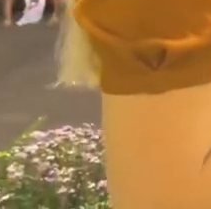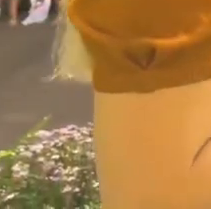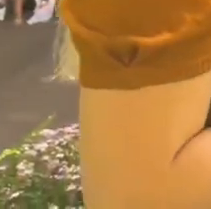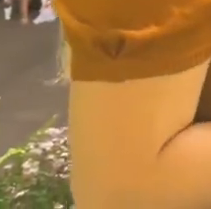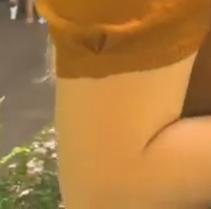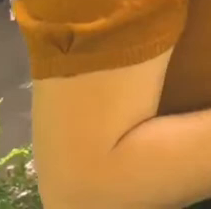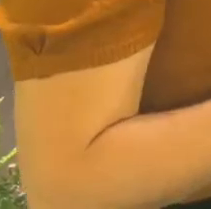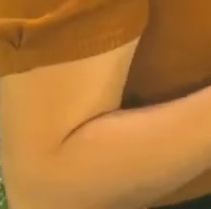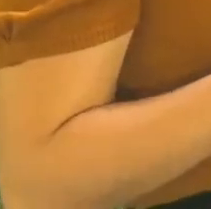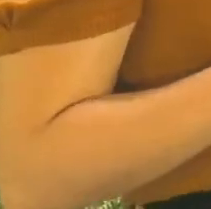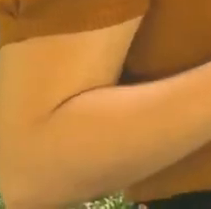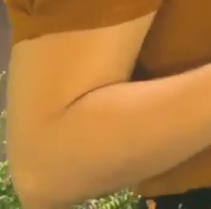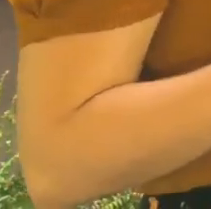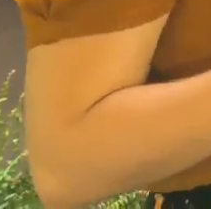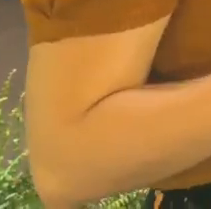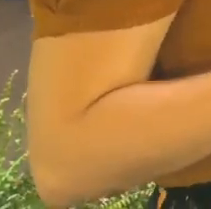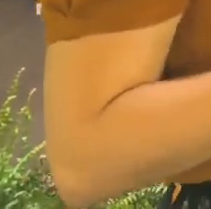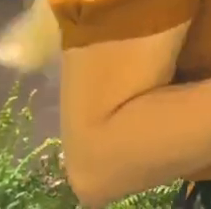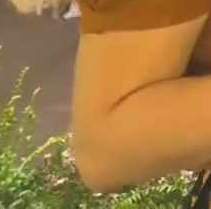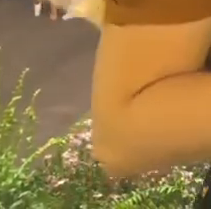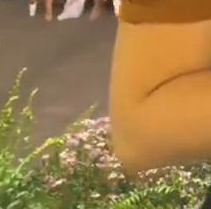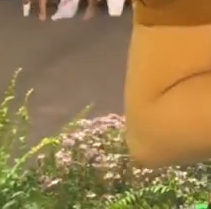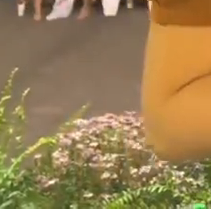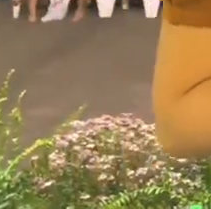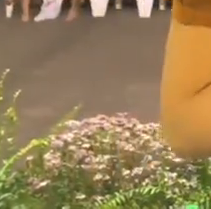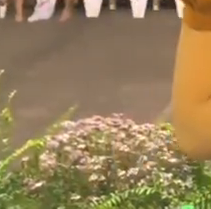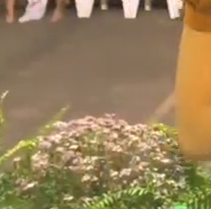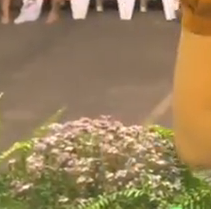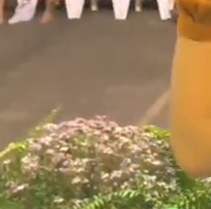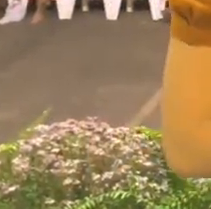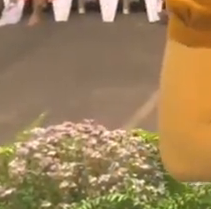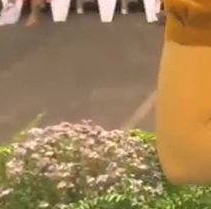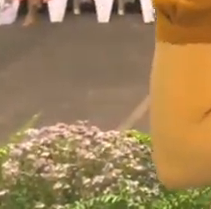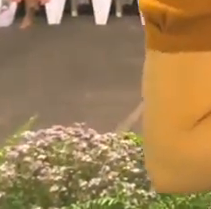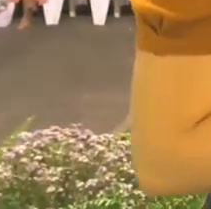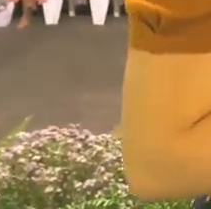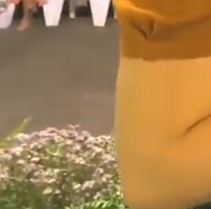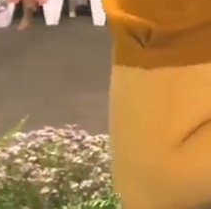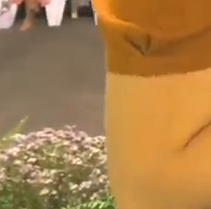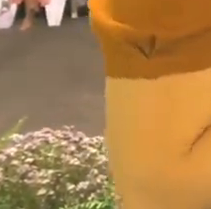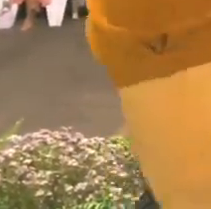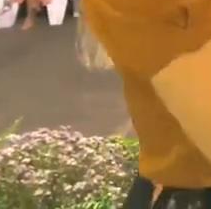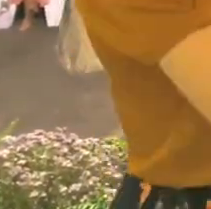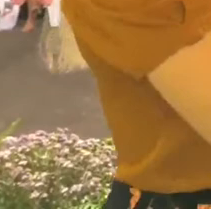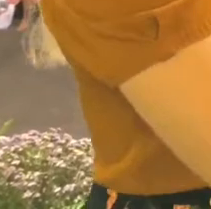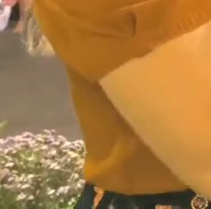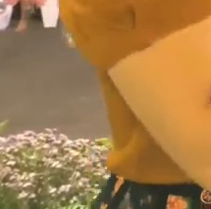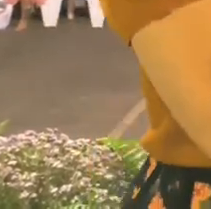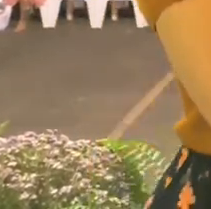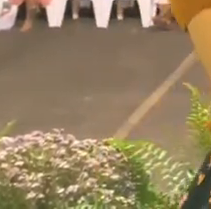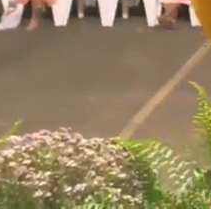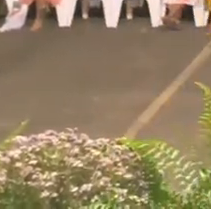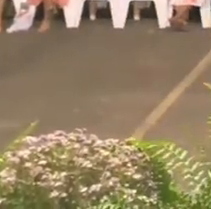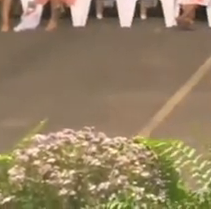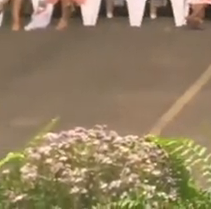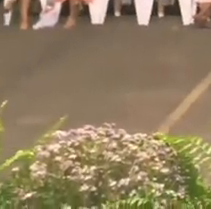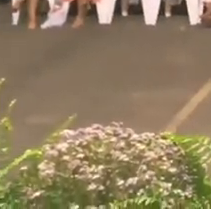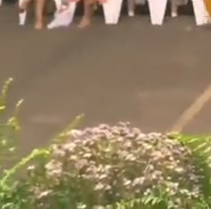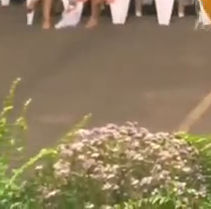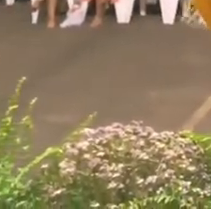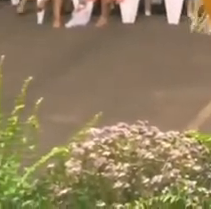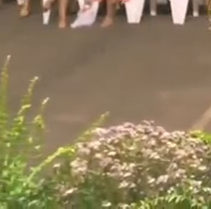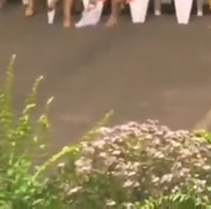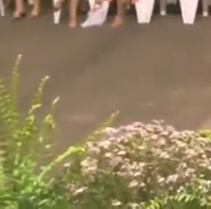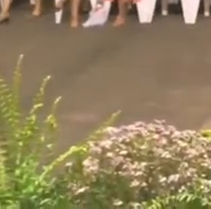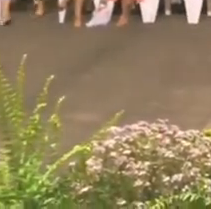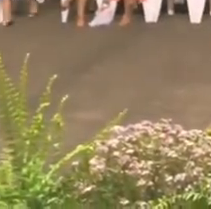pessoas ao vivo mais de mil aparelhos agora se tinha meu aparelho Você imagina quantas pessoas que não estavam conectadas né nós